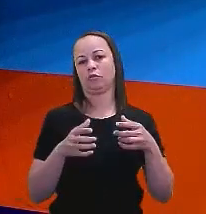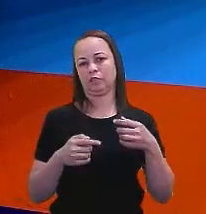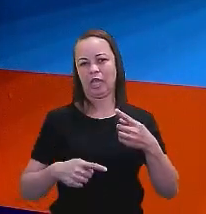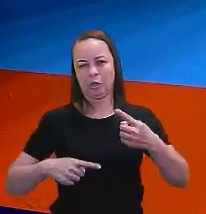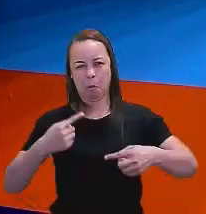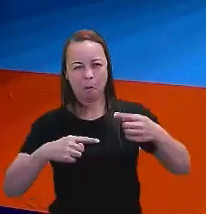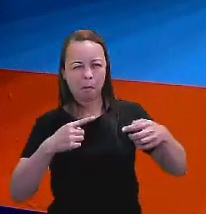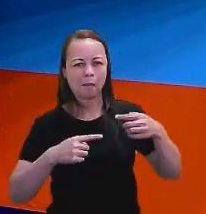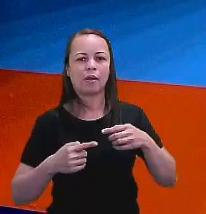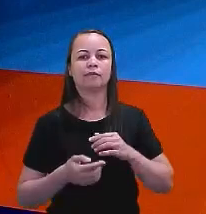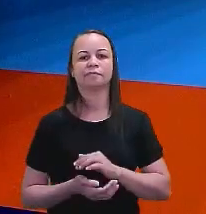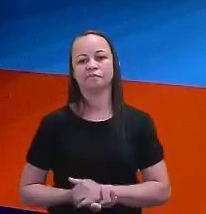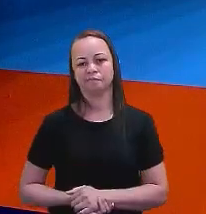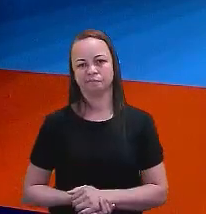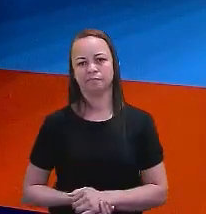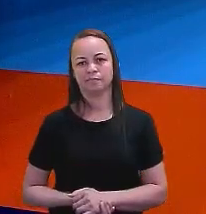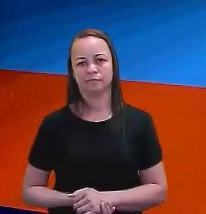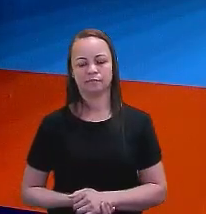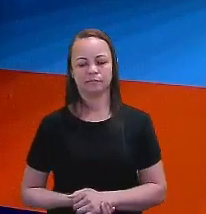conflitos.